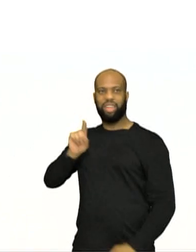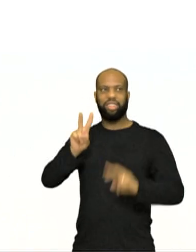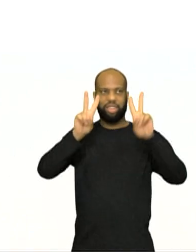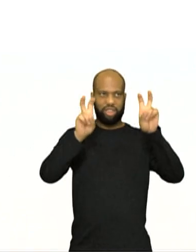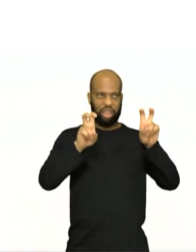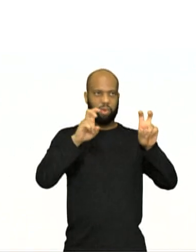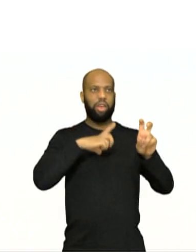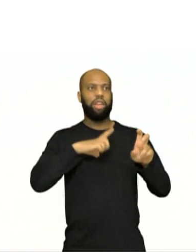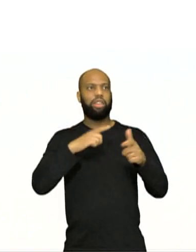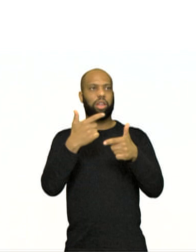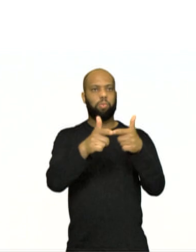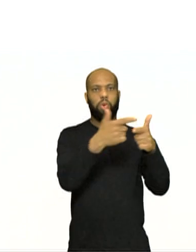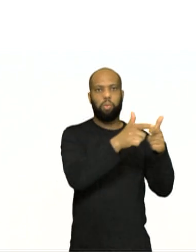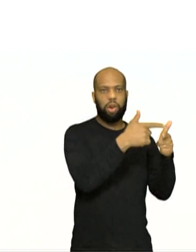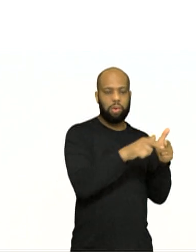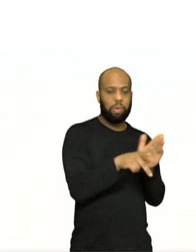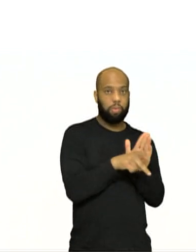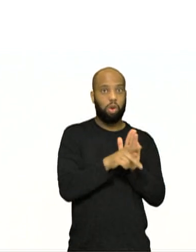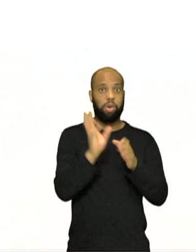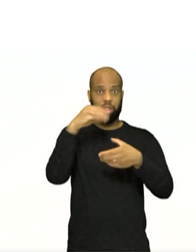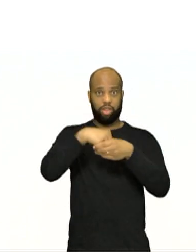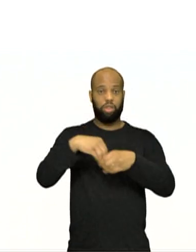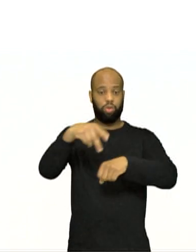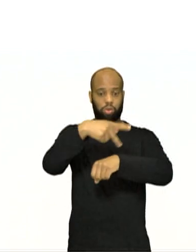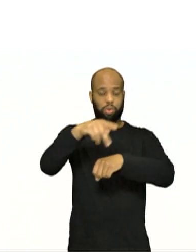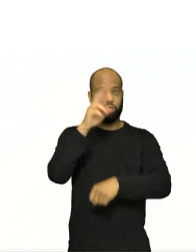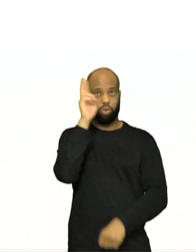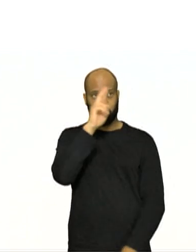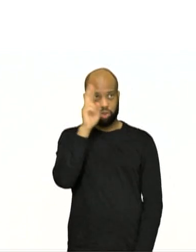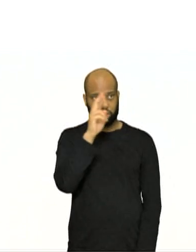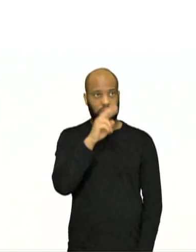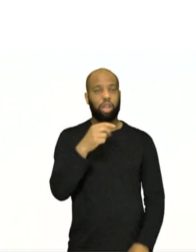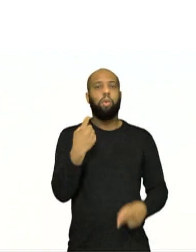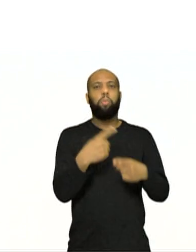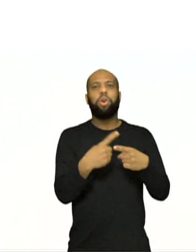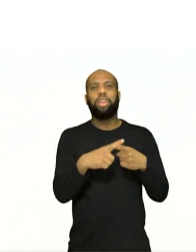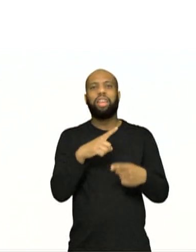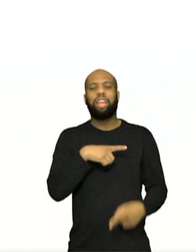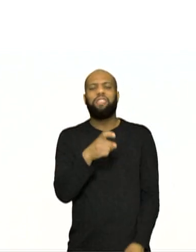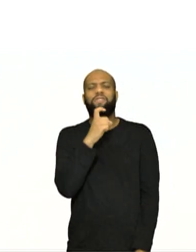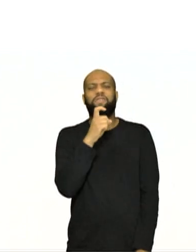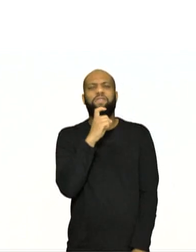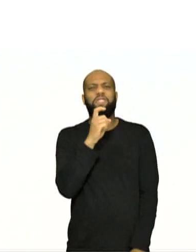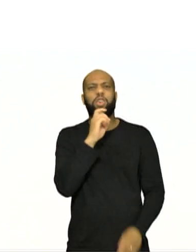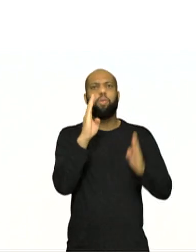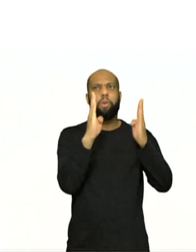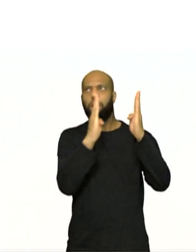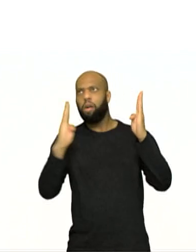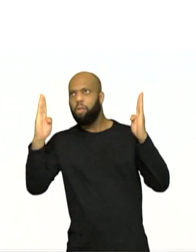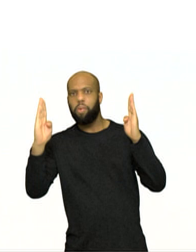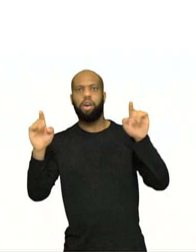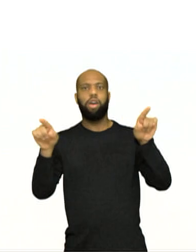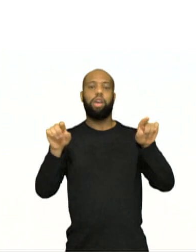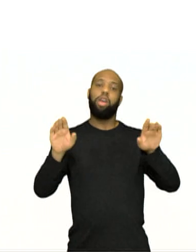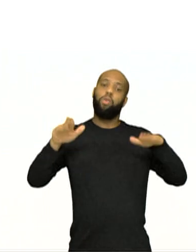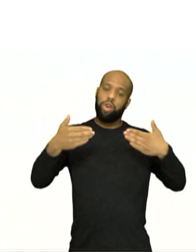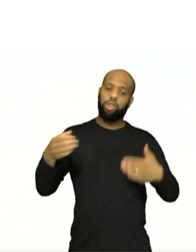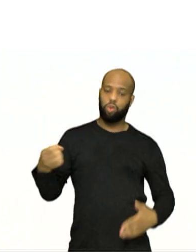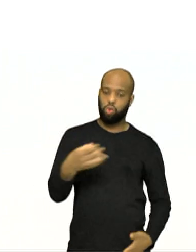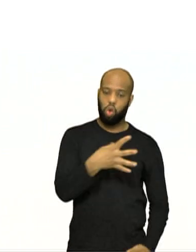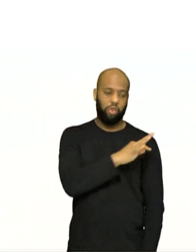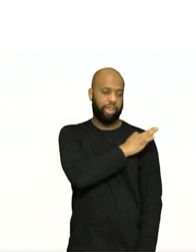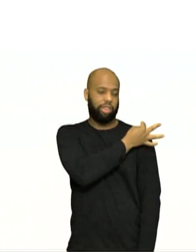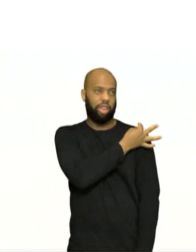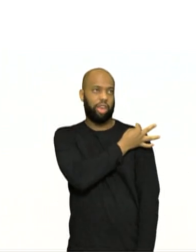das dificuldades enfrentadas pelo país, com os invernos prolongados e rigorosos, novas técnicas de